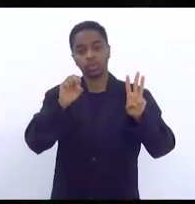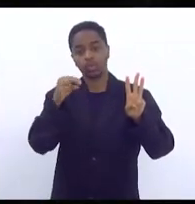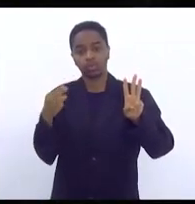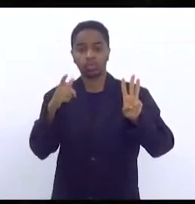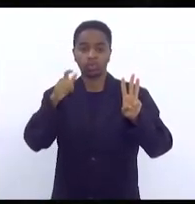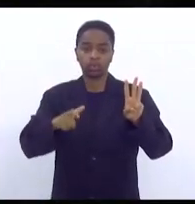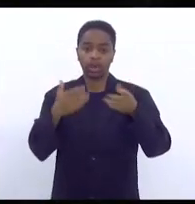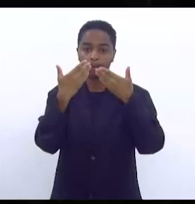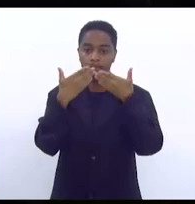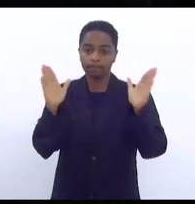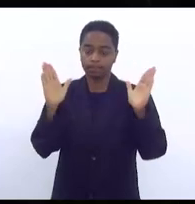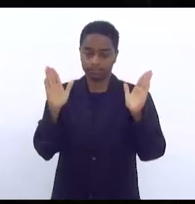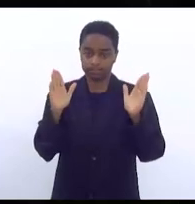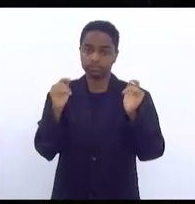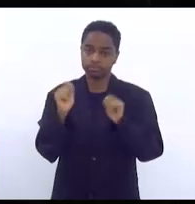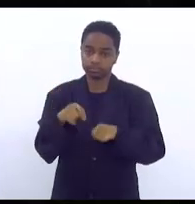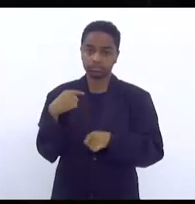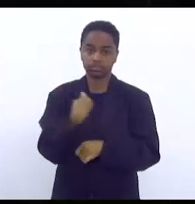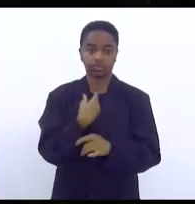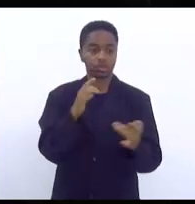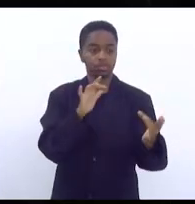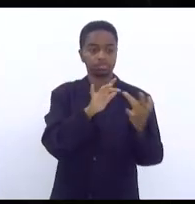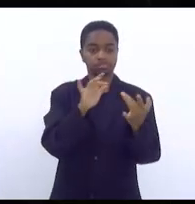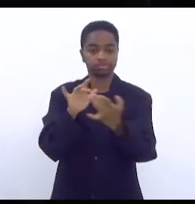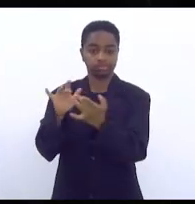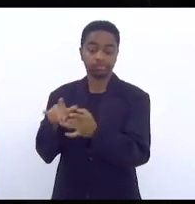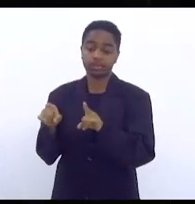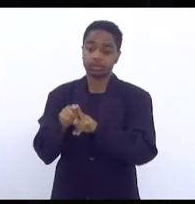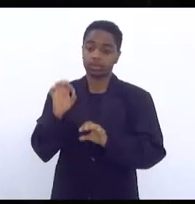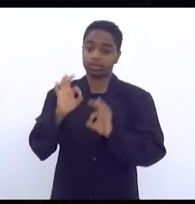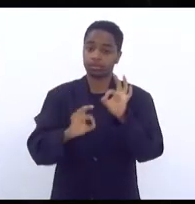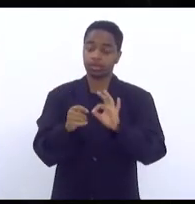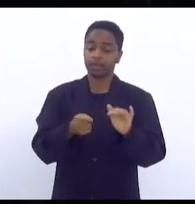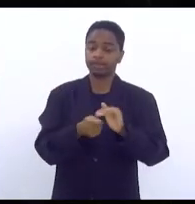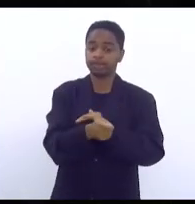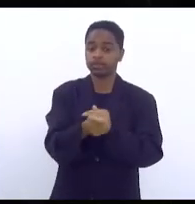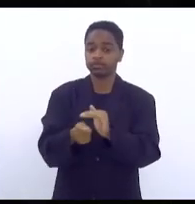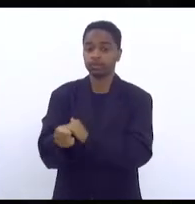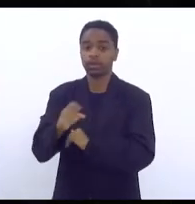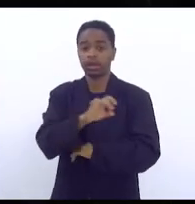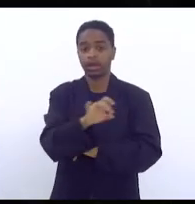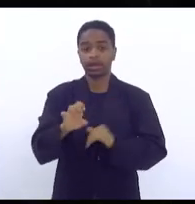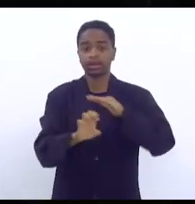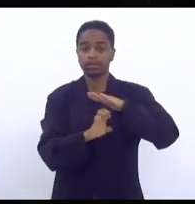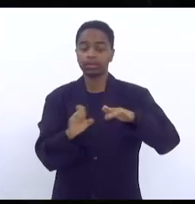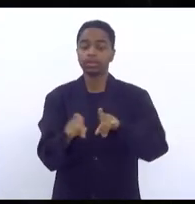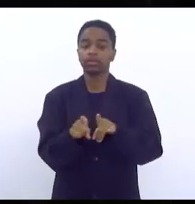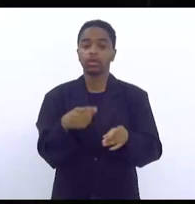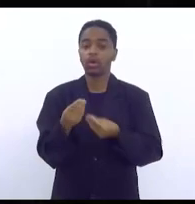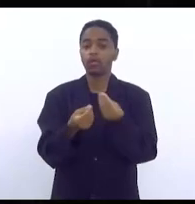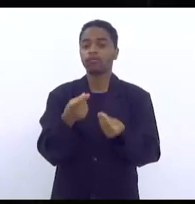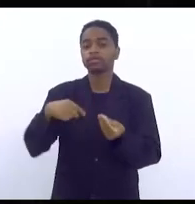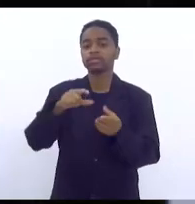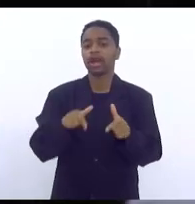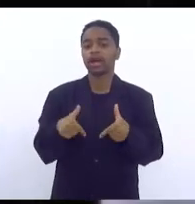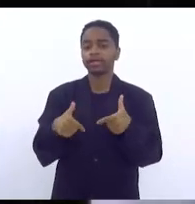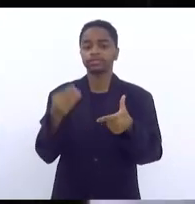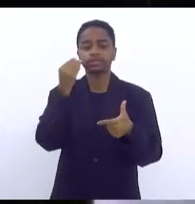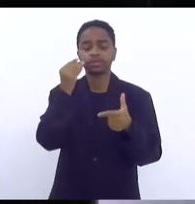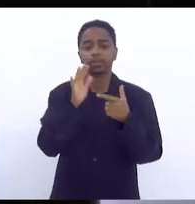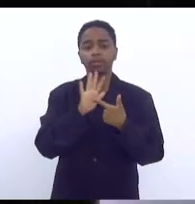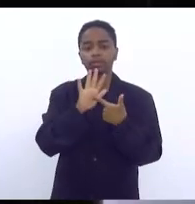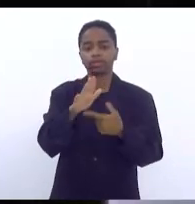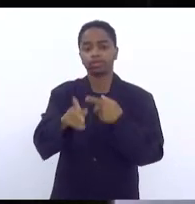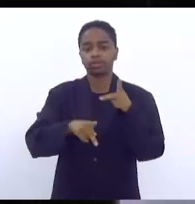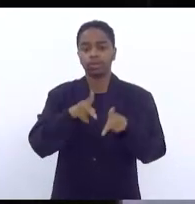né e é um plano de investimento para cada empresa eh quais têm sido as ações também que vocês têm tomado para publicizar esse plano né